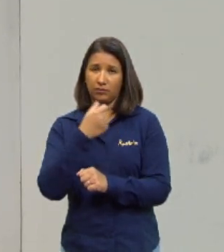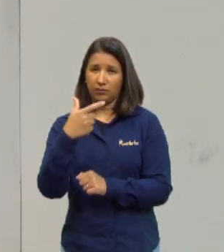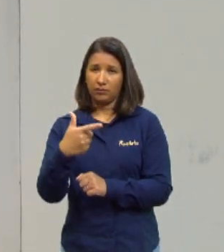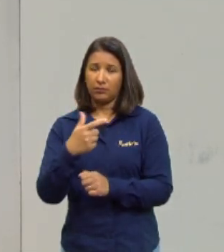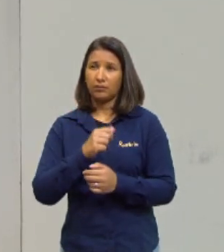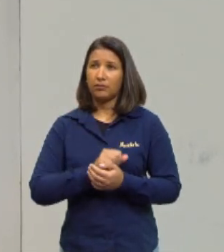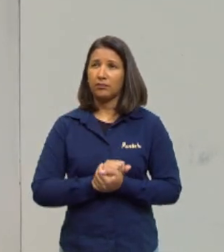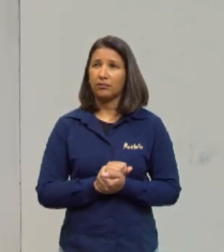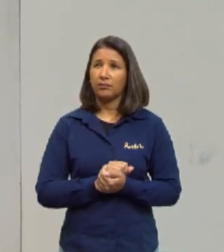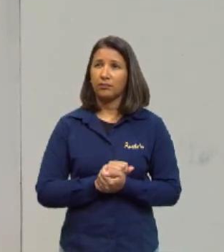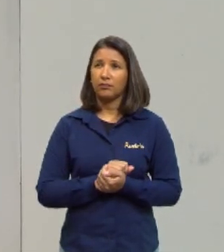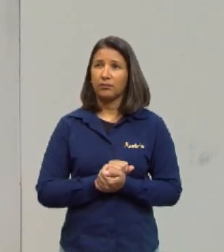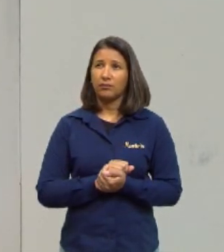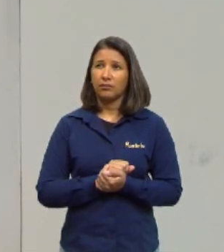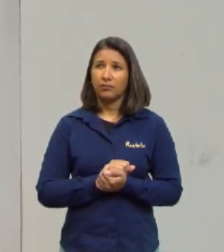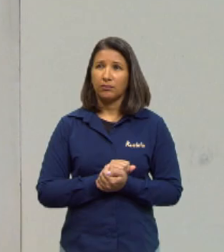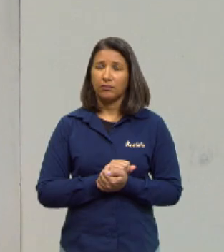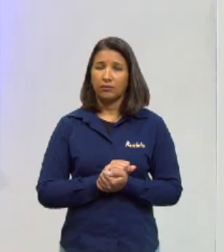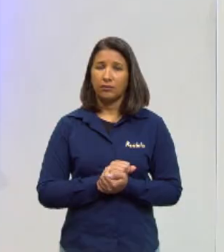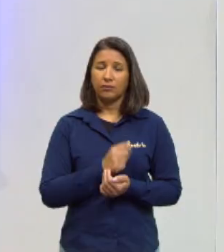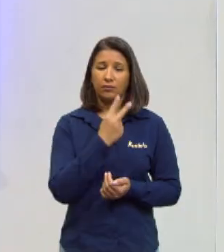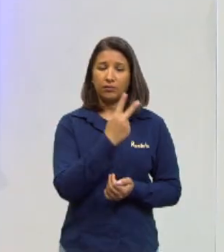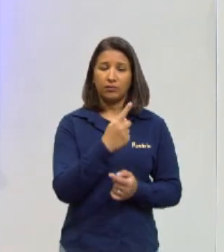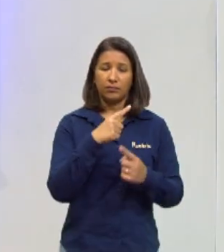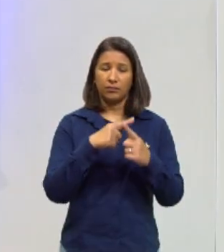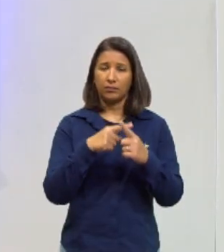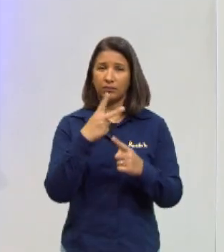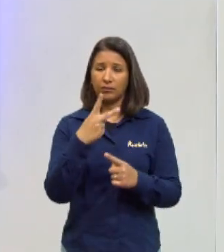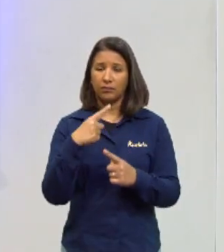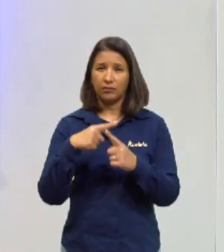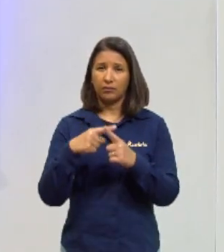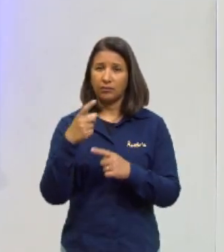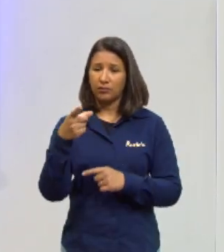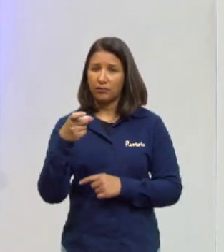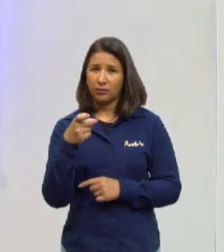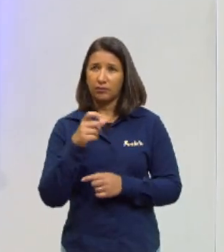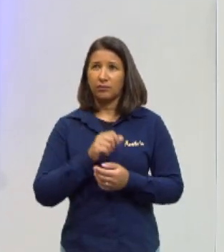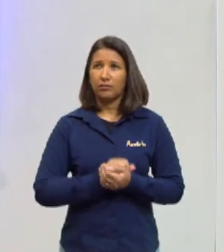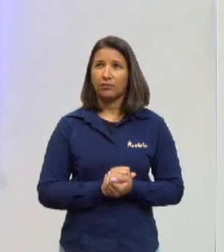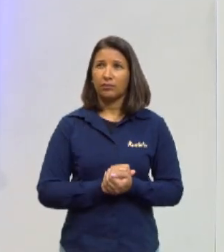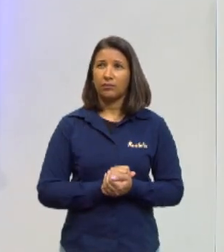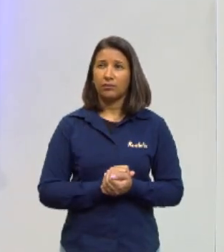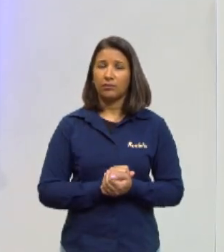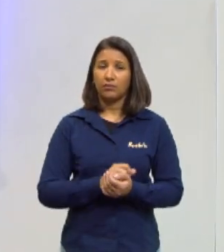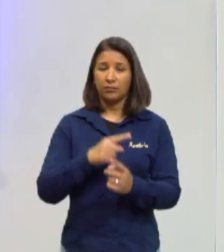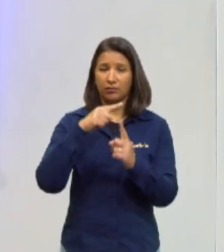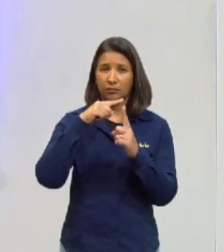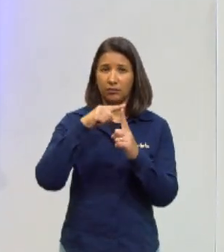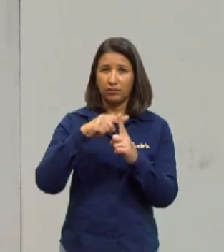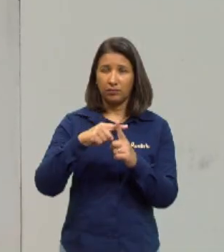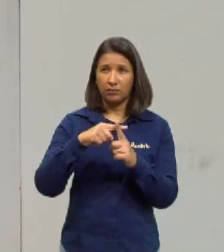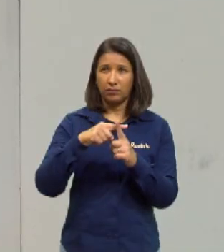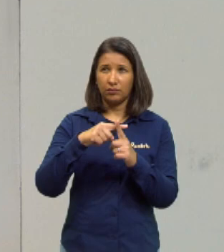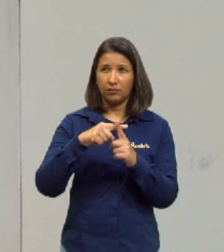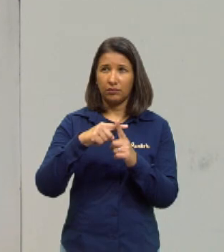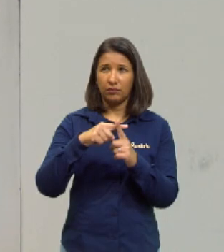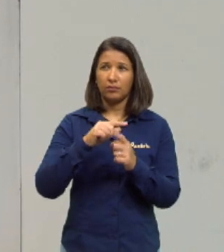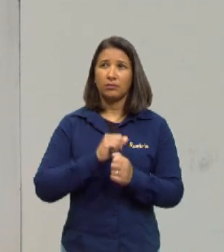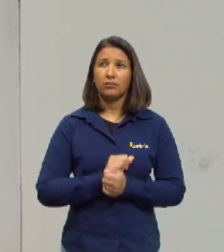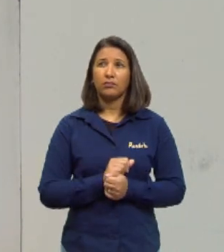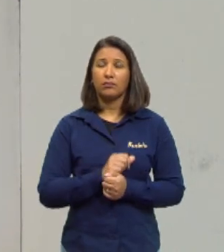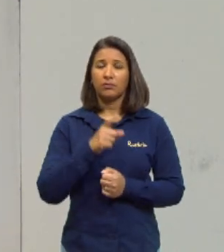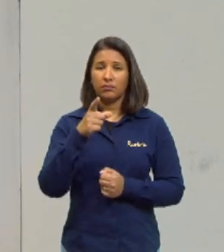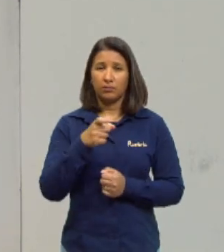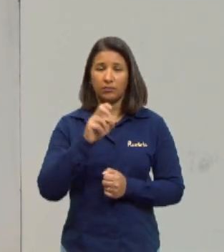vezes o primeiro termo vezes o segundo termo. Mais quadrado do segundo termo, x